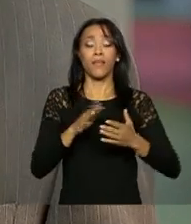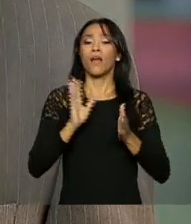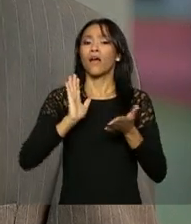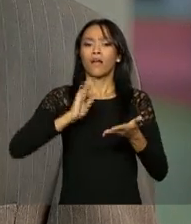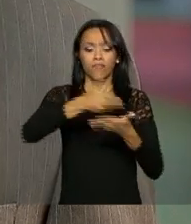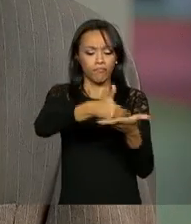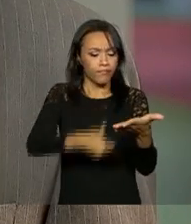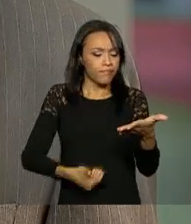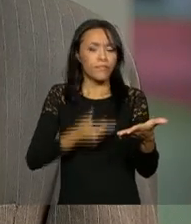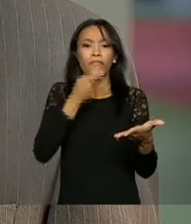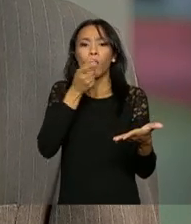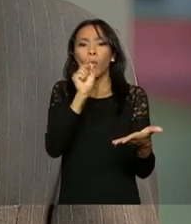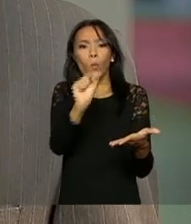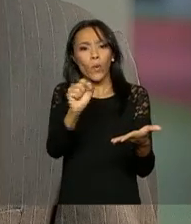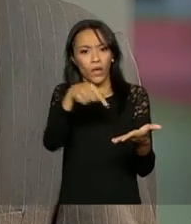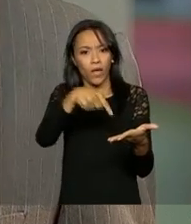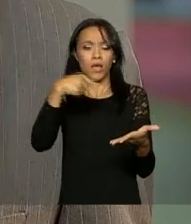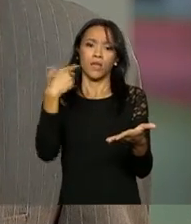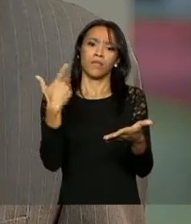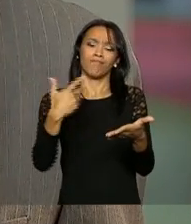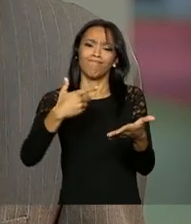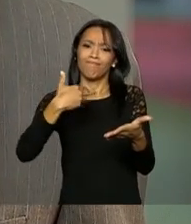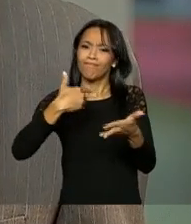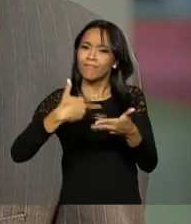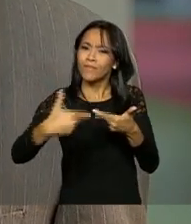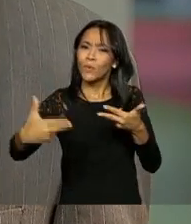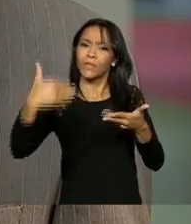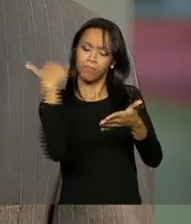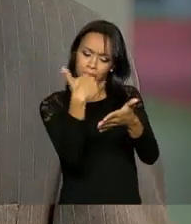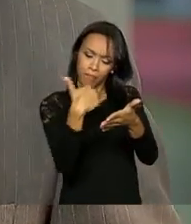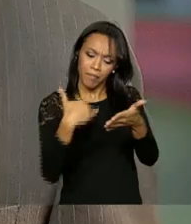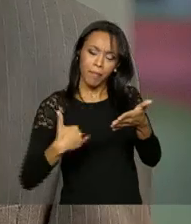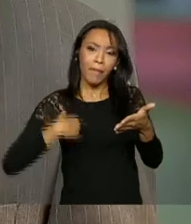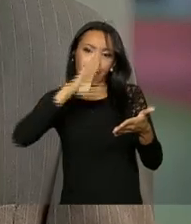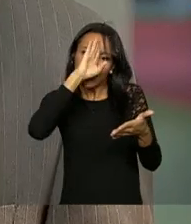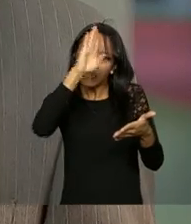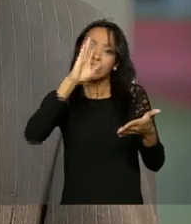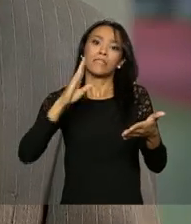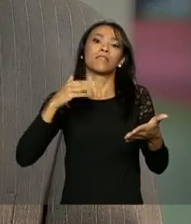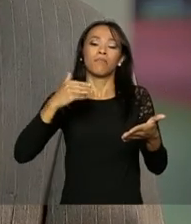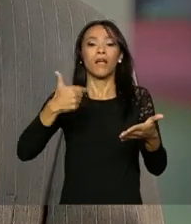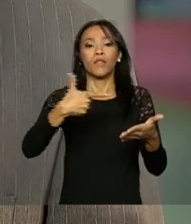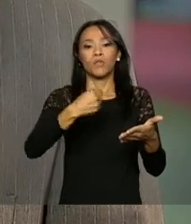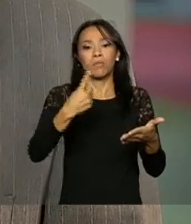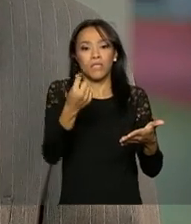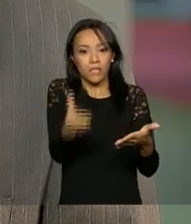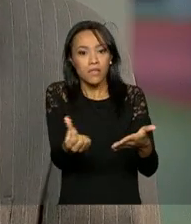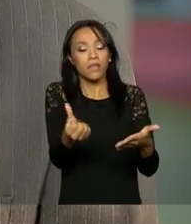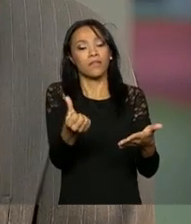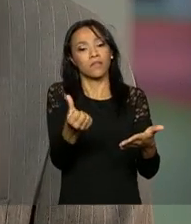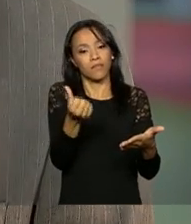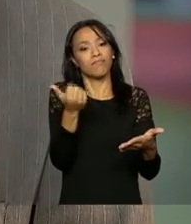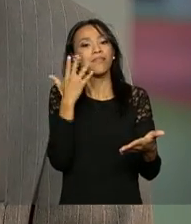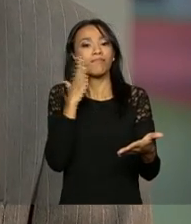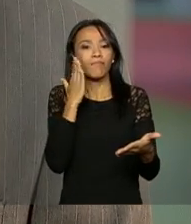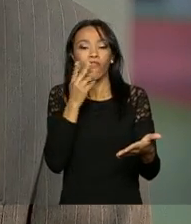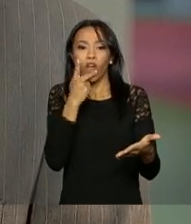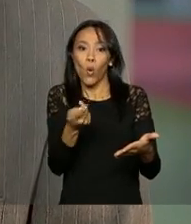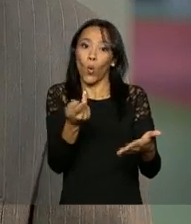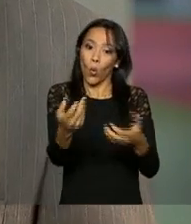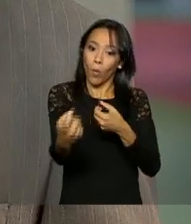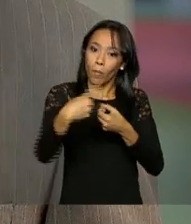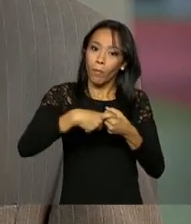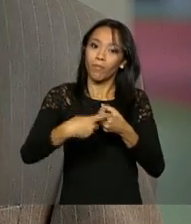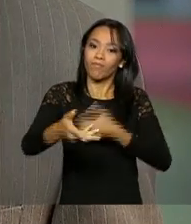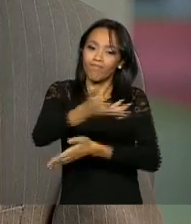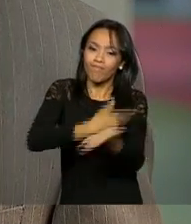a presidenta explicou as medidas que são prioritárias para o governo em 2016 e disse que a parceria com o Congresso Nacional